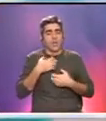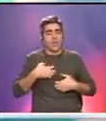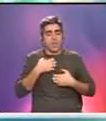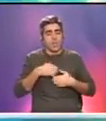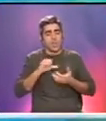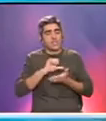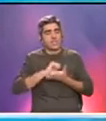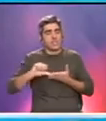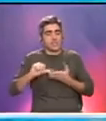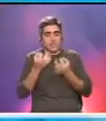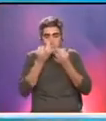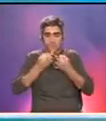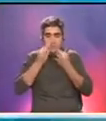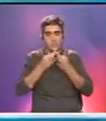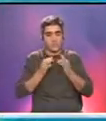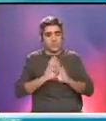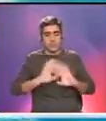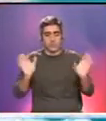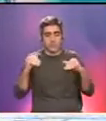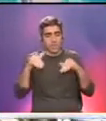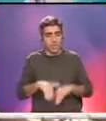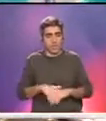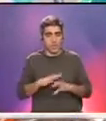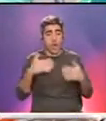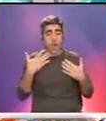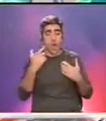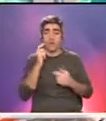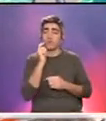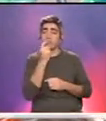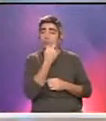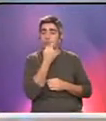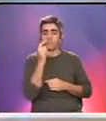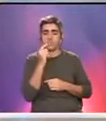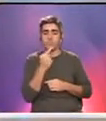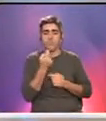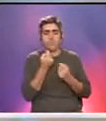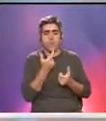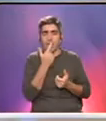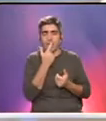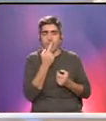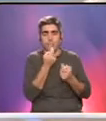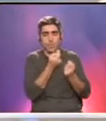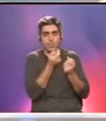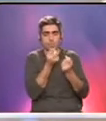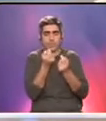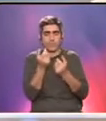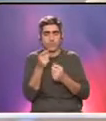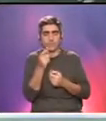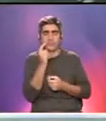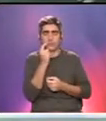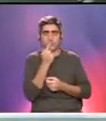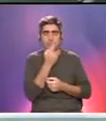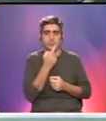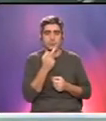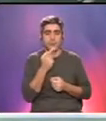oral. E hoje em dia o Filipe tem, a nível do maxilar superior principalmente, tem muitos poucos dentes, e os dentes que tem, principalmente